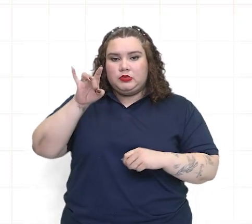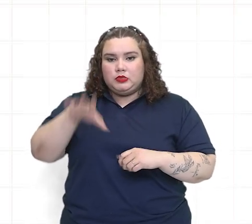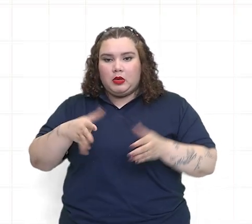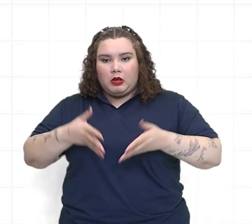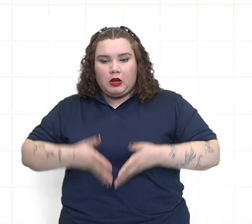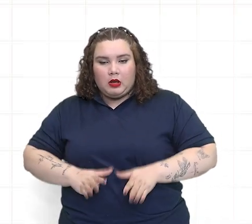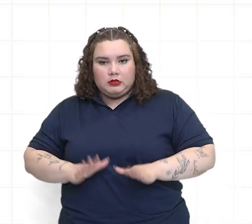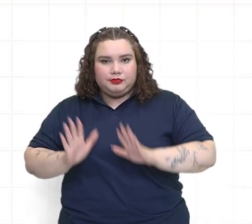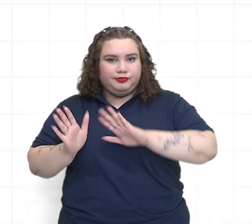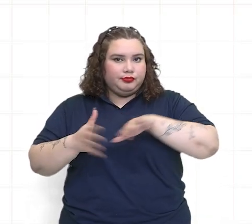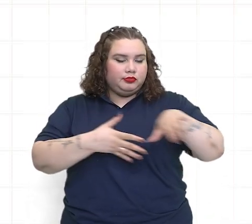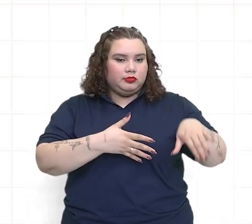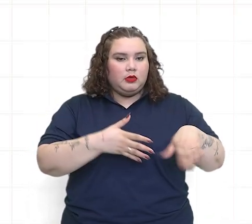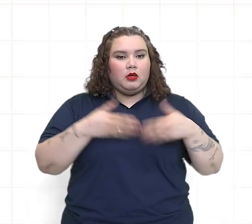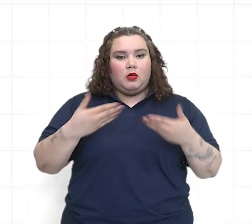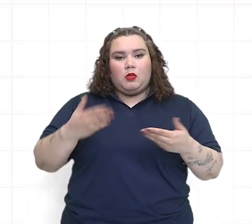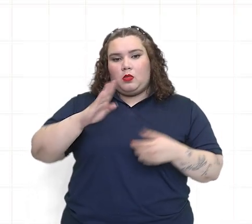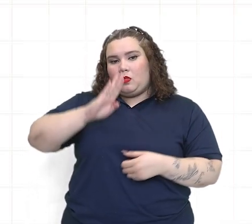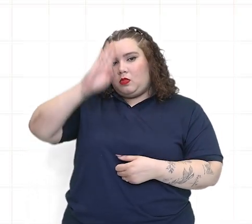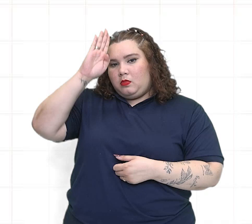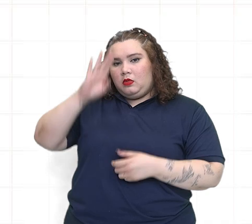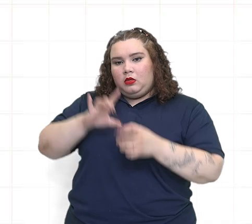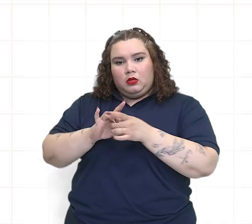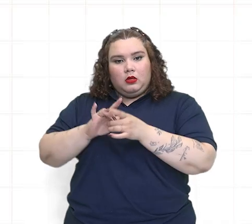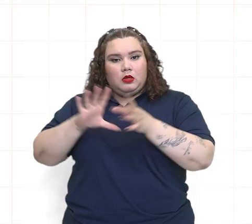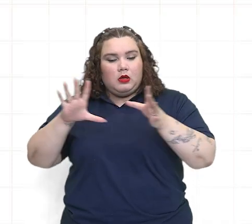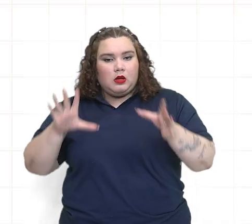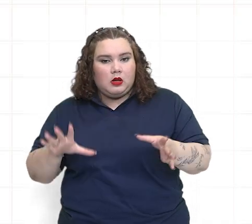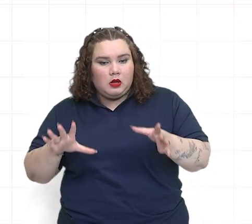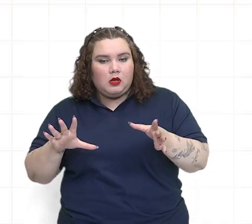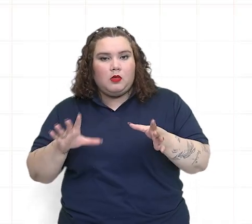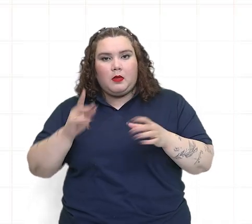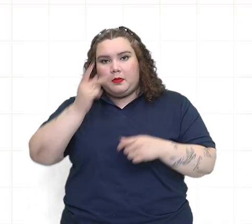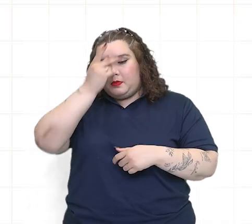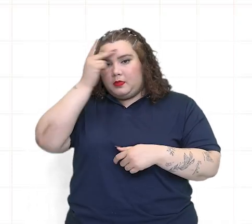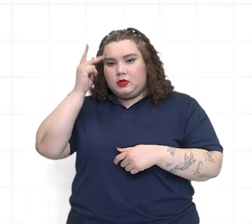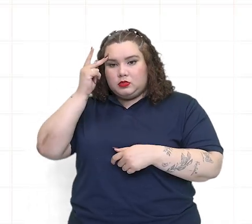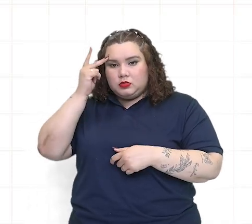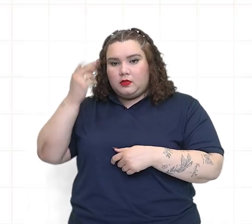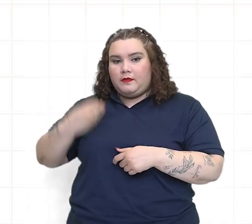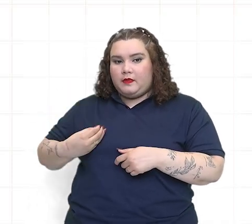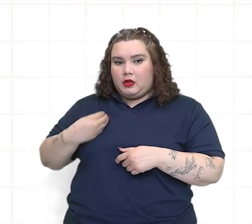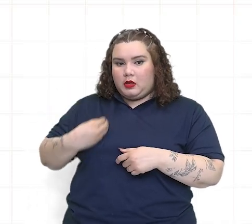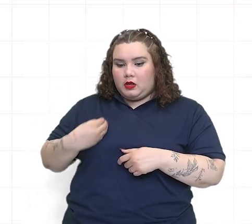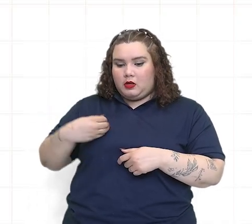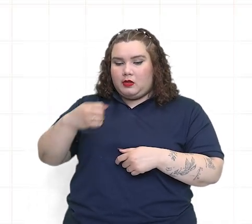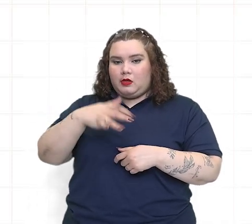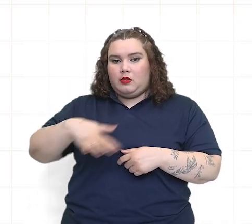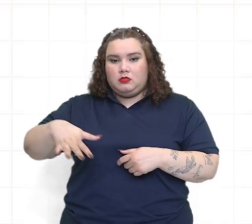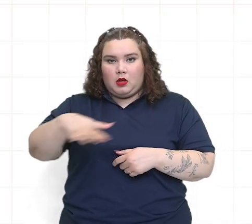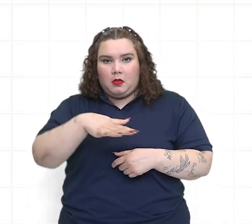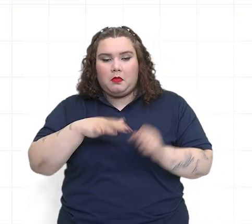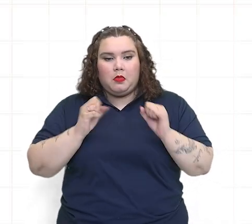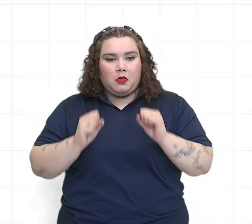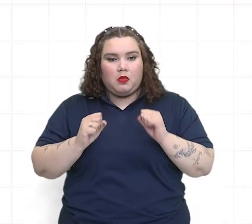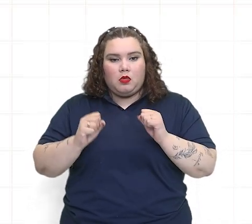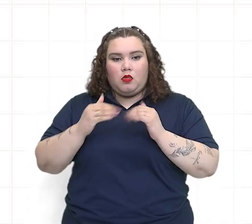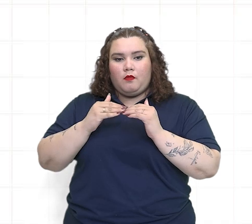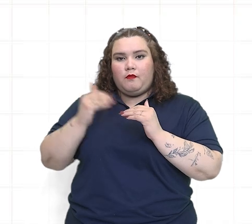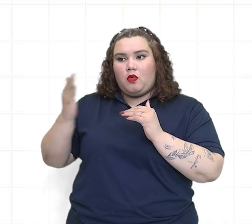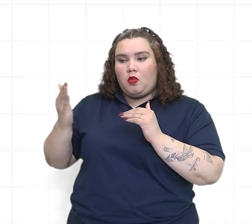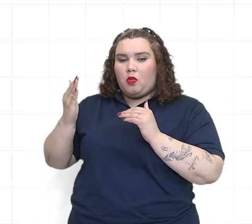ao nascimento, né? Os romanos vieram conceder cidadania a estrangeiros que